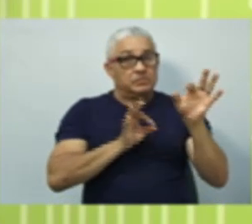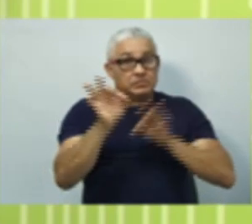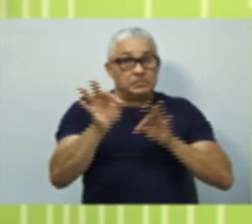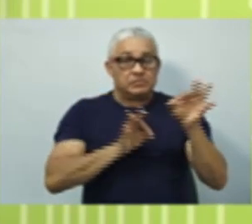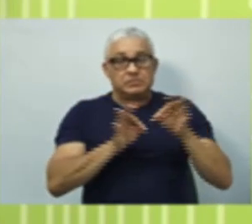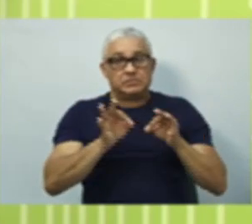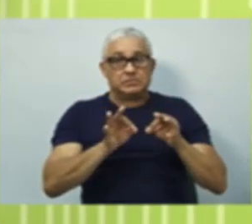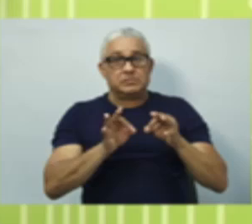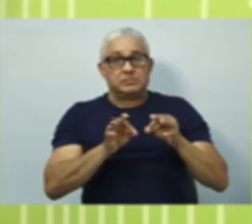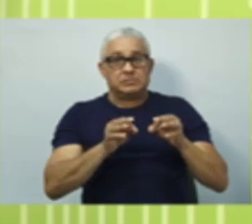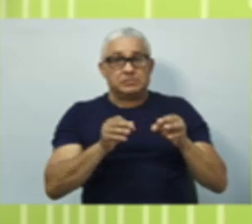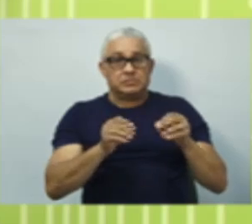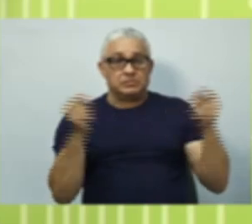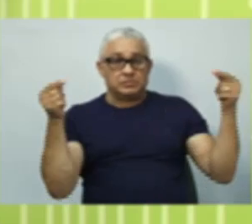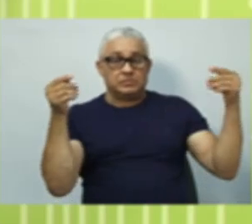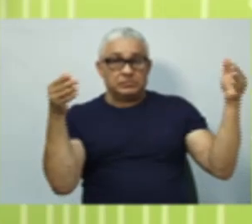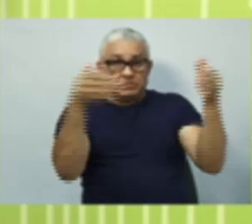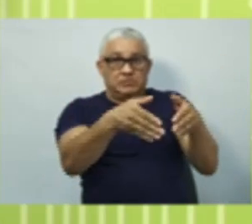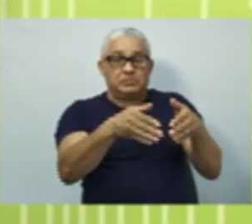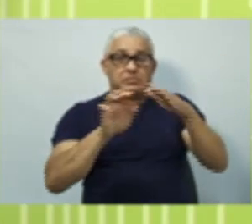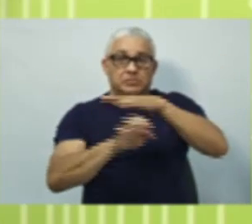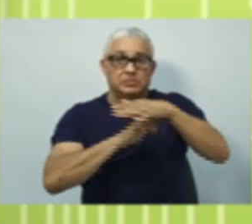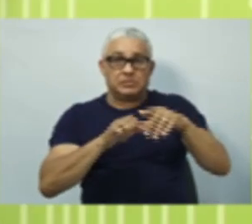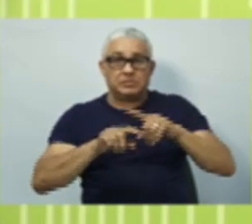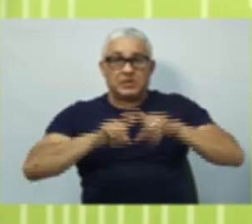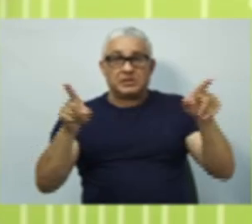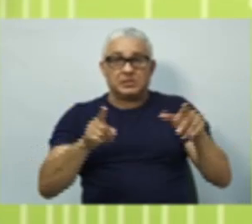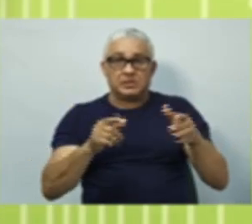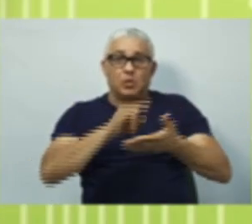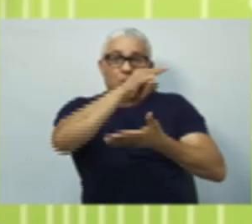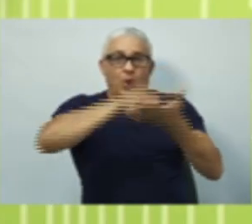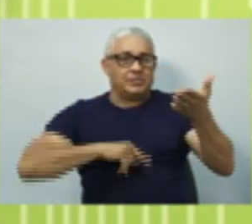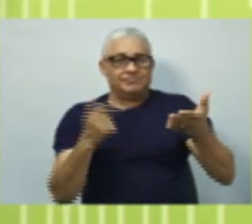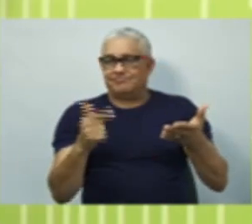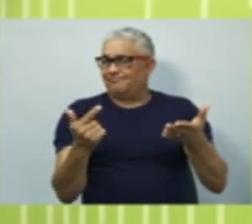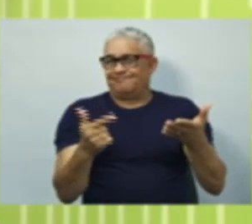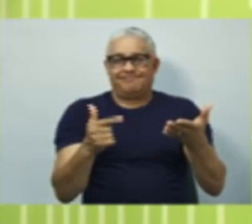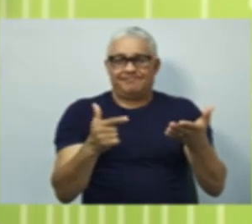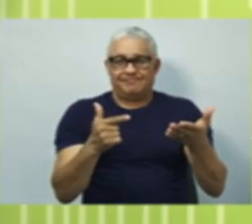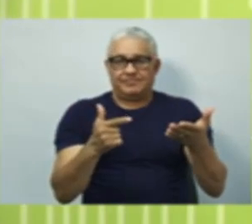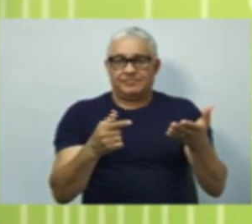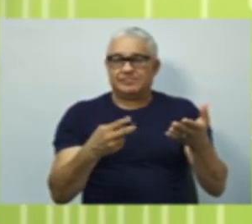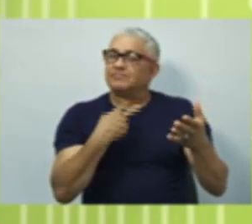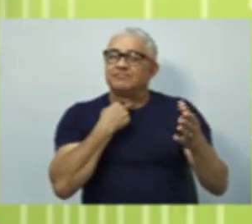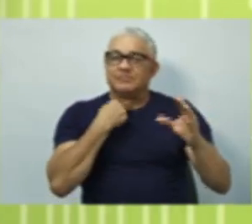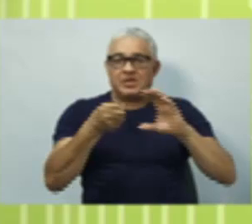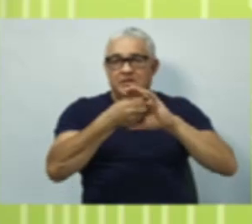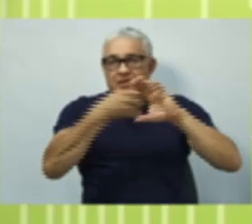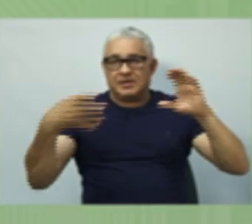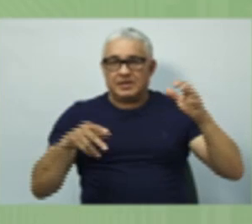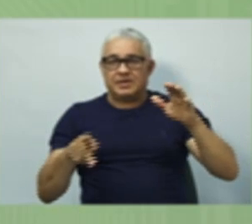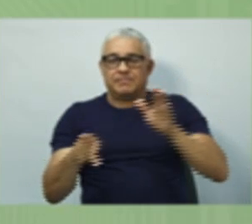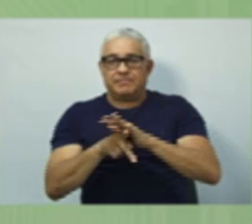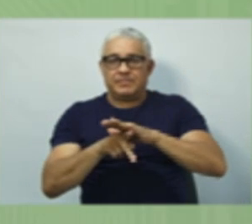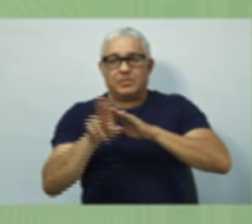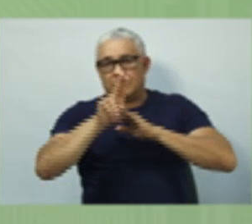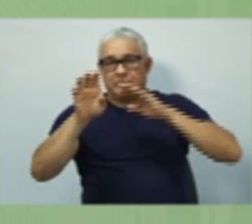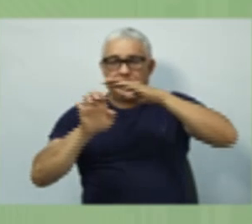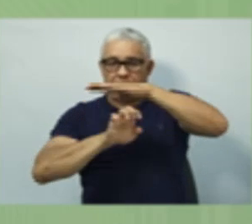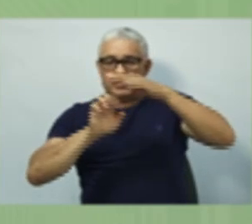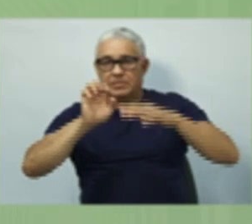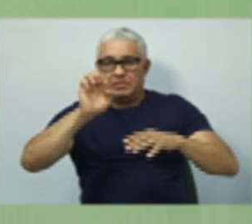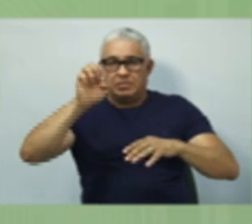organizadas como empresa, mas não estão legalizadas. Então, elas não podem se caracterizar uma empresa. Vamos lá para a definição